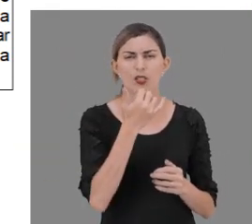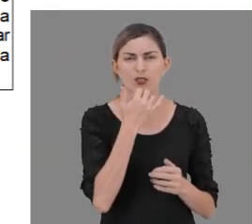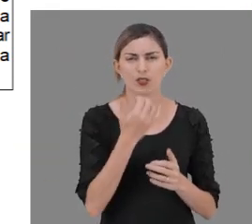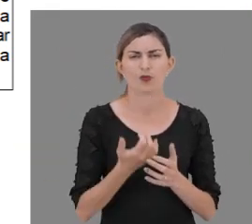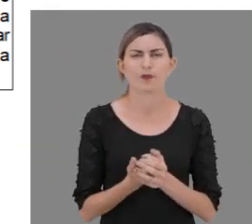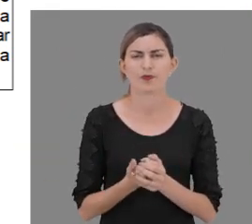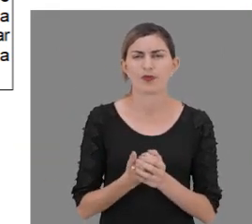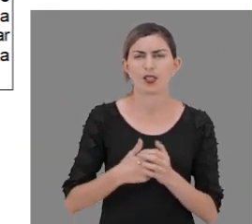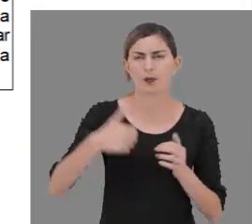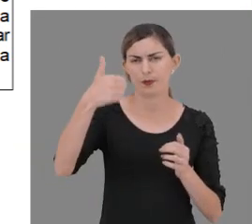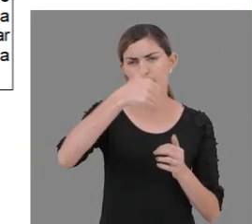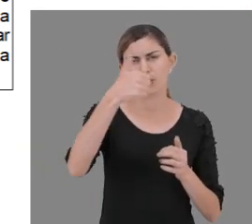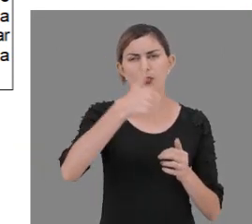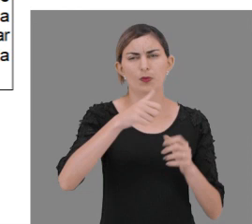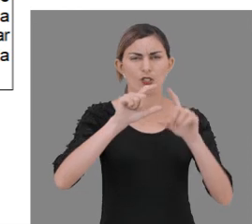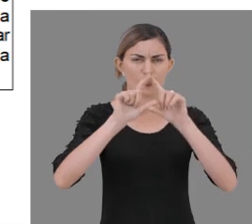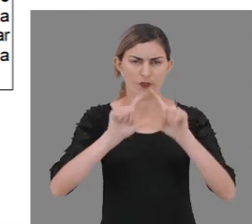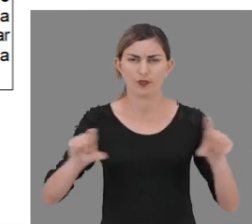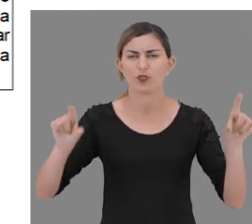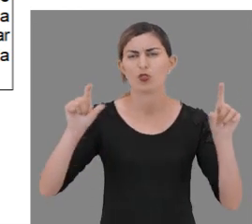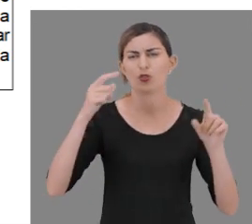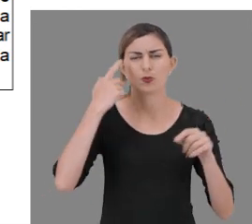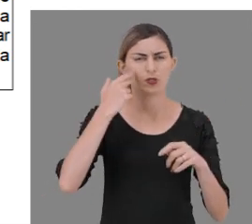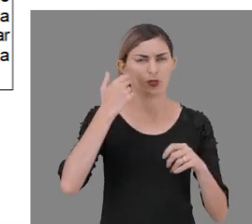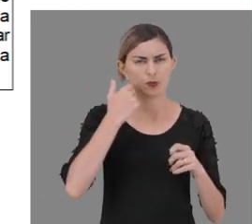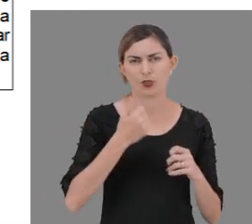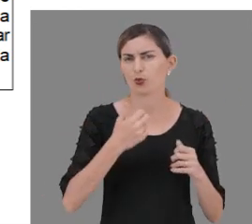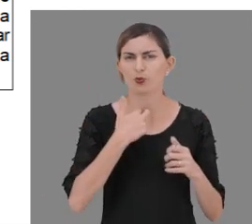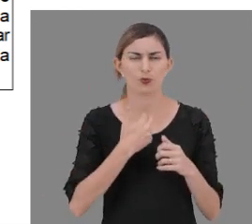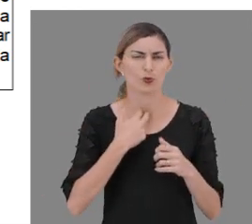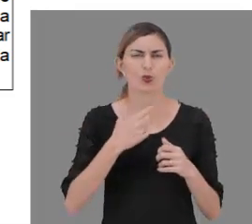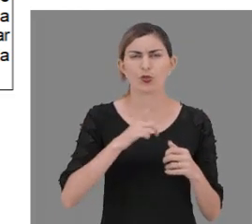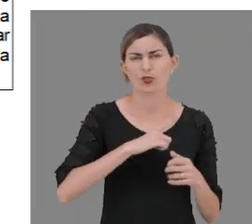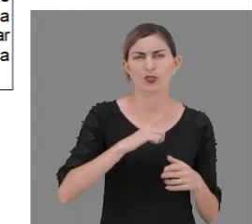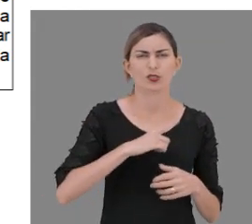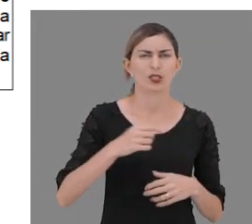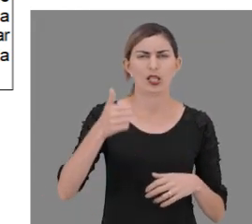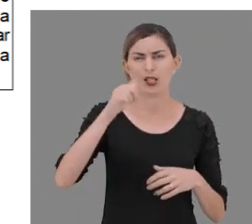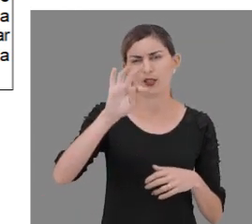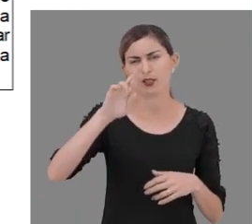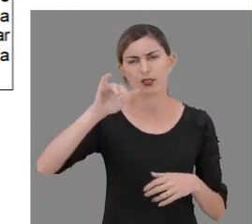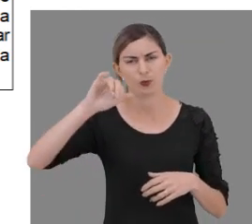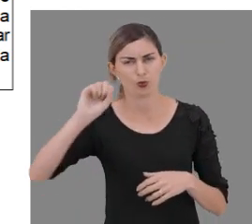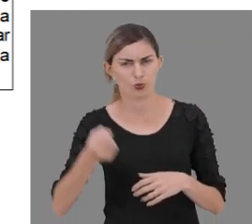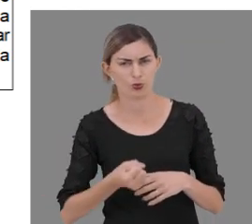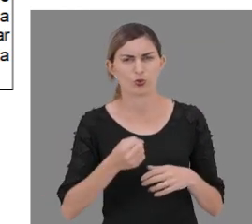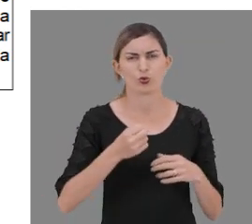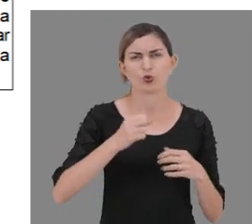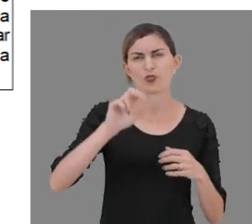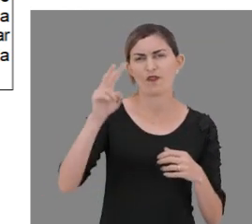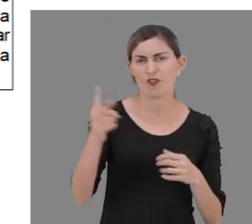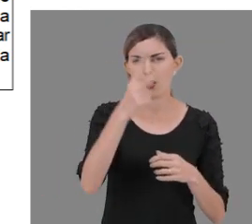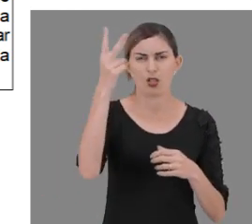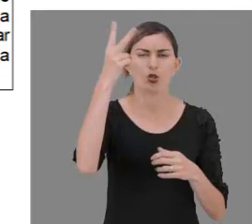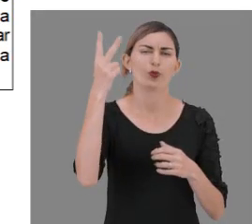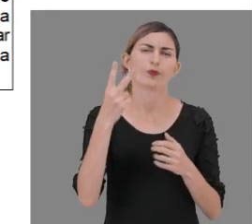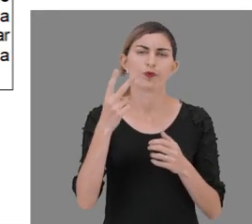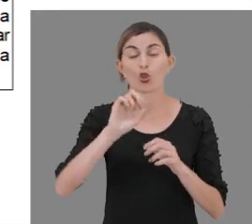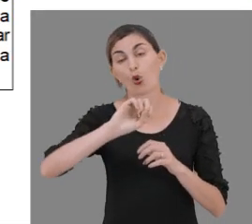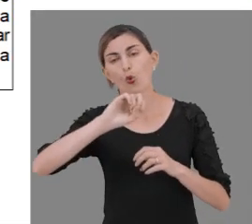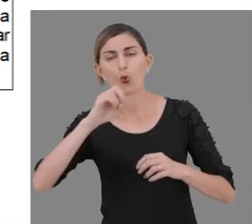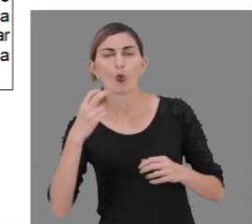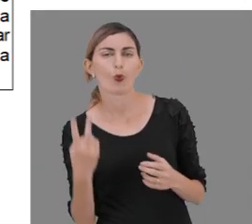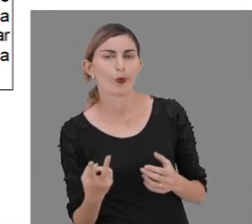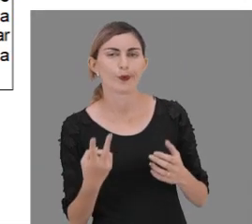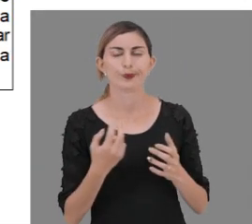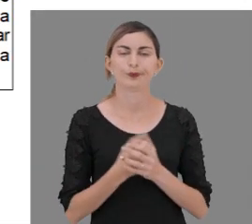atômicos. A primeira forma normal diz que a tabela não pode ter atributos